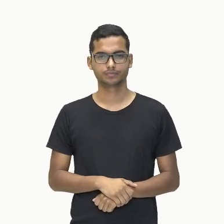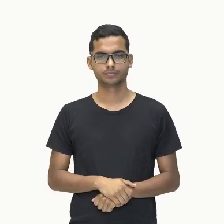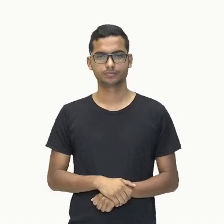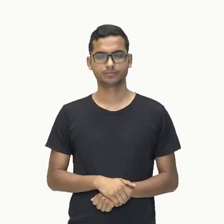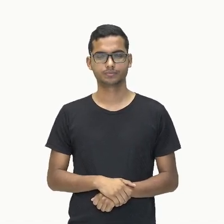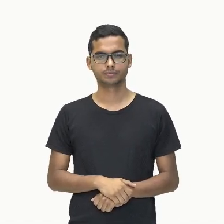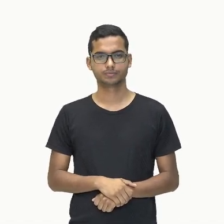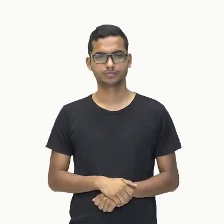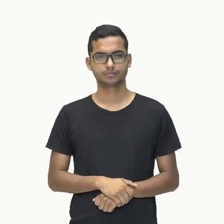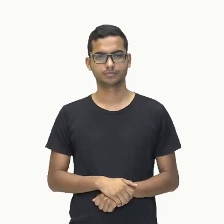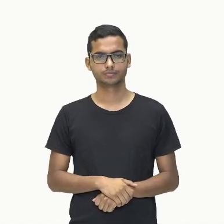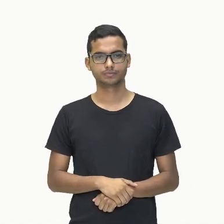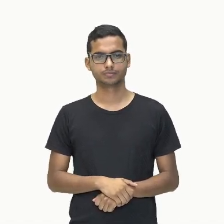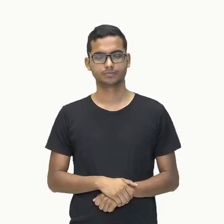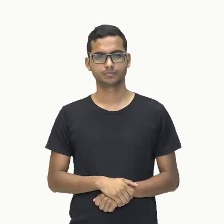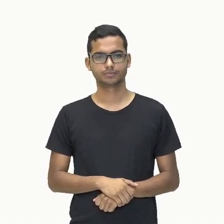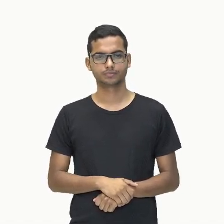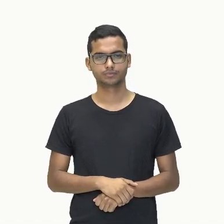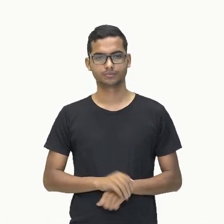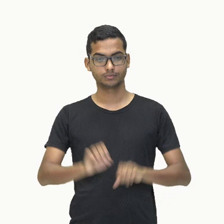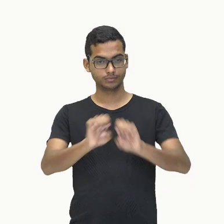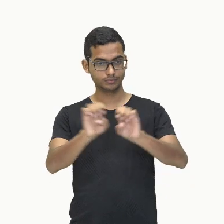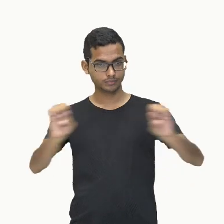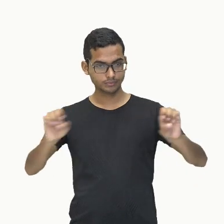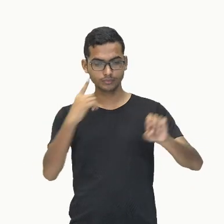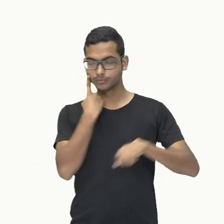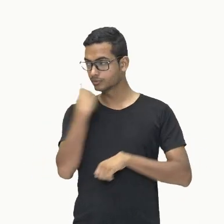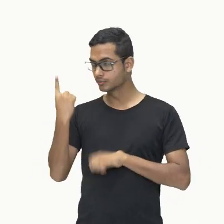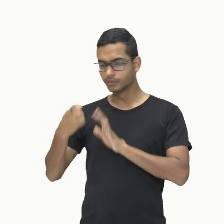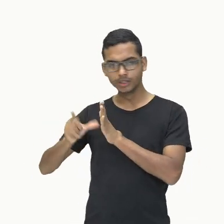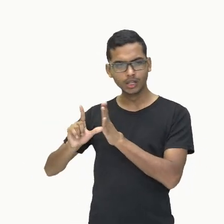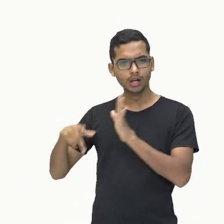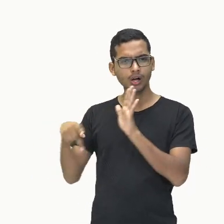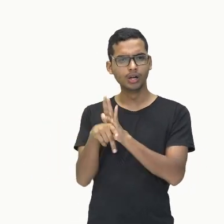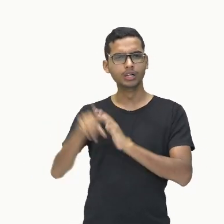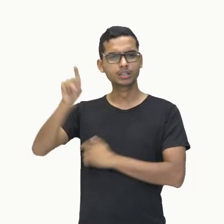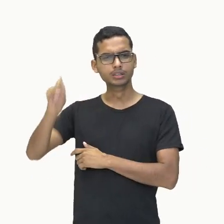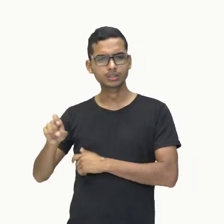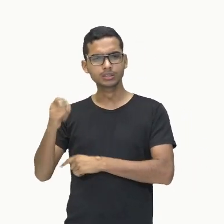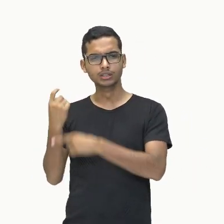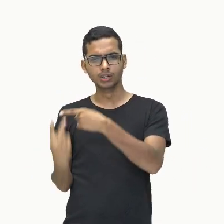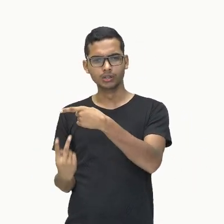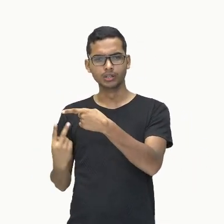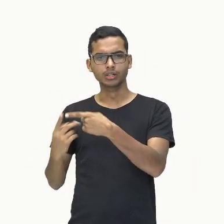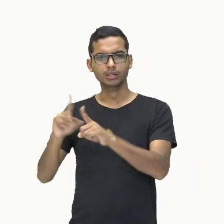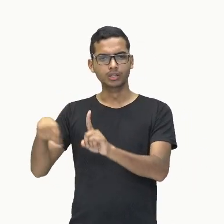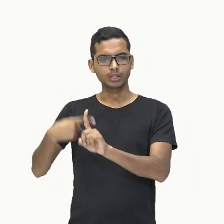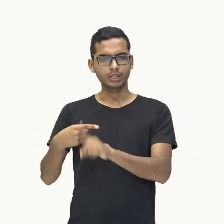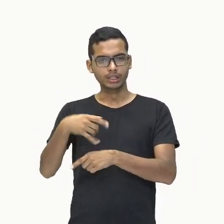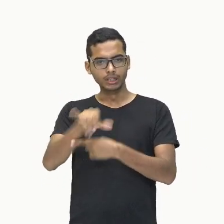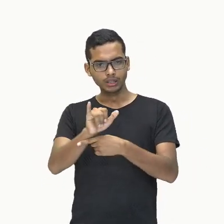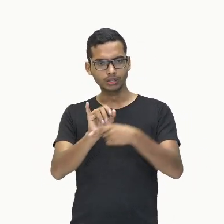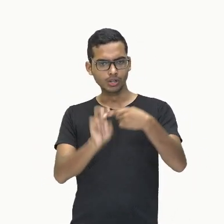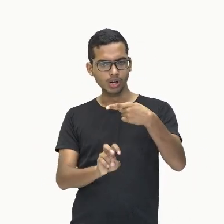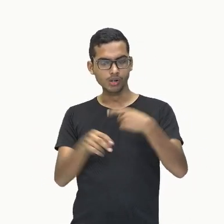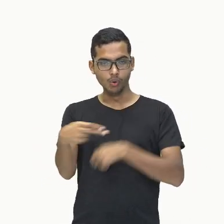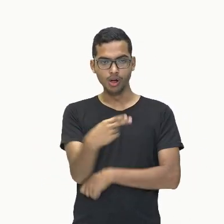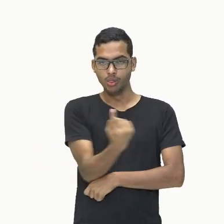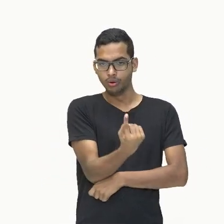essa equação, que a princípio era x sobre 2 mais y sobre 5 igual a 1, ela